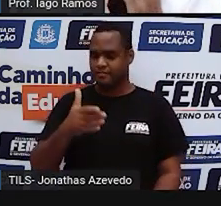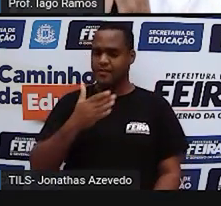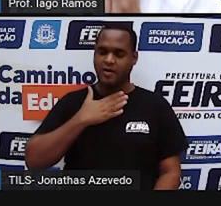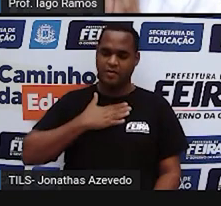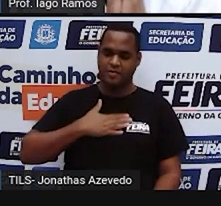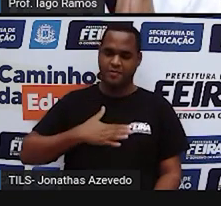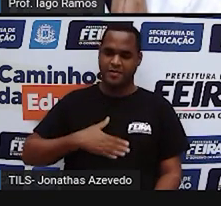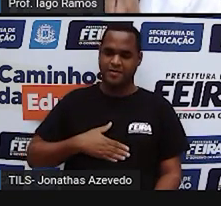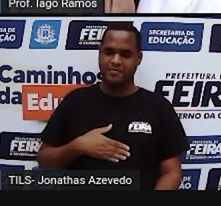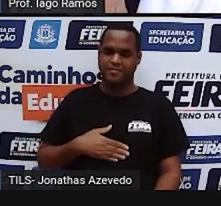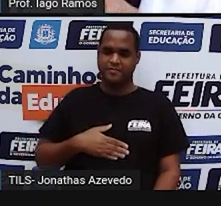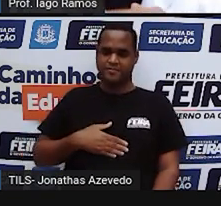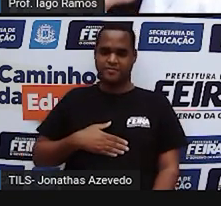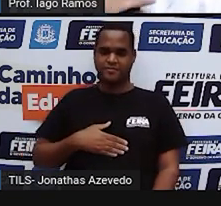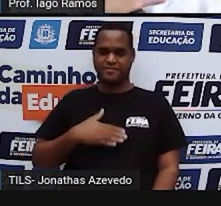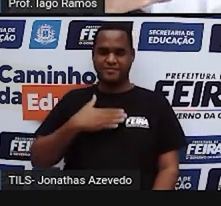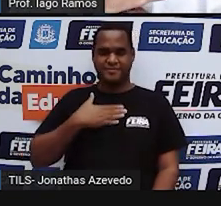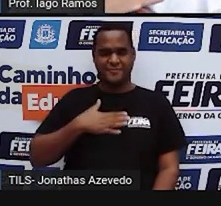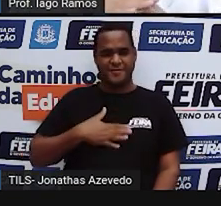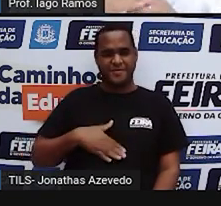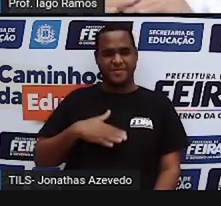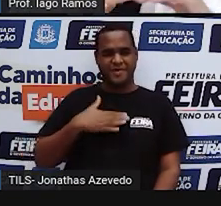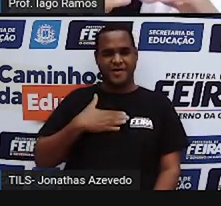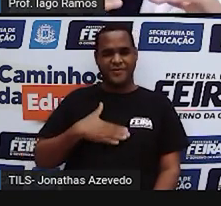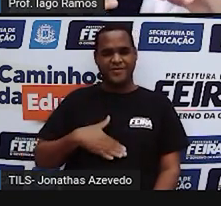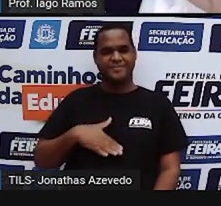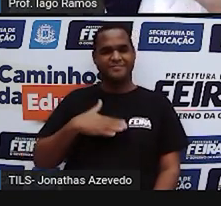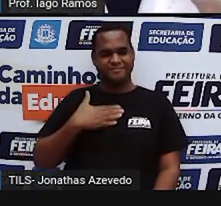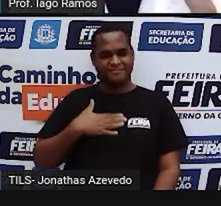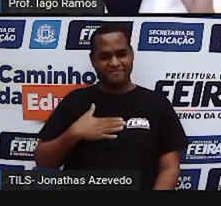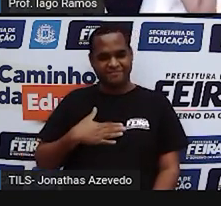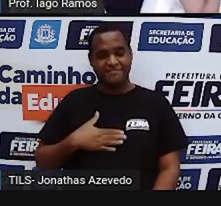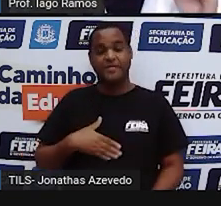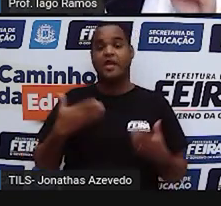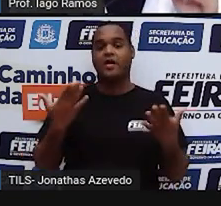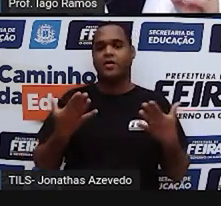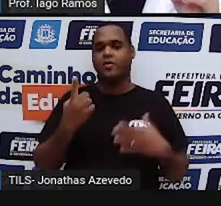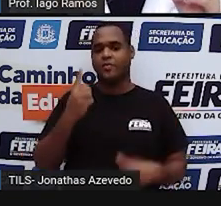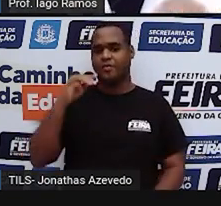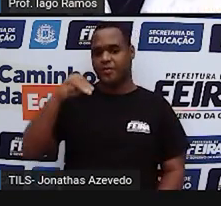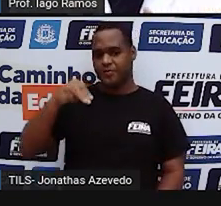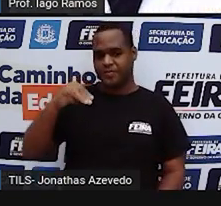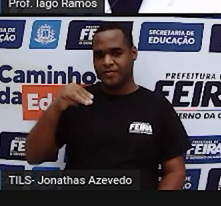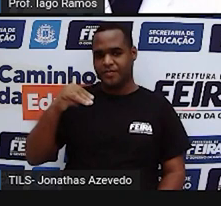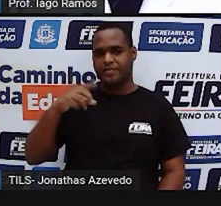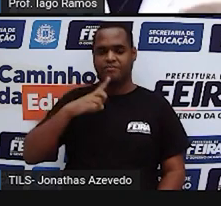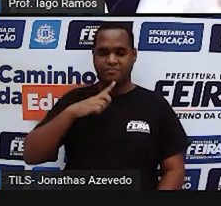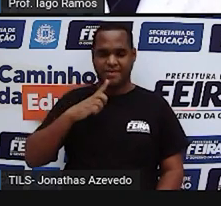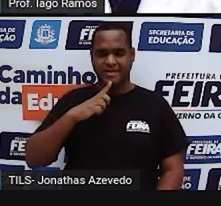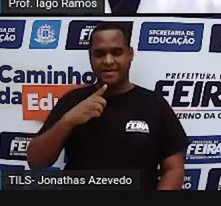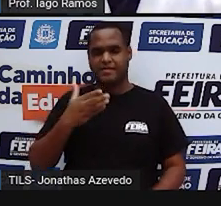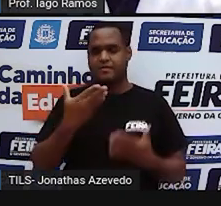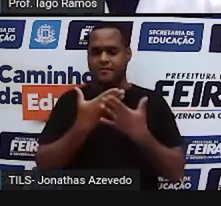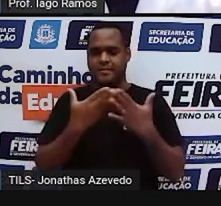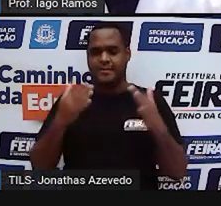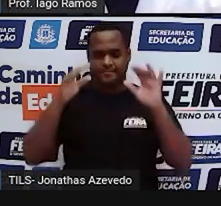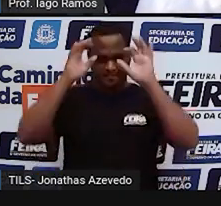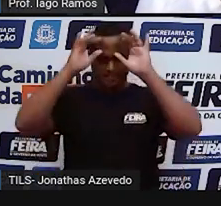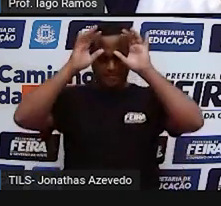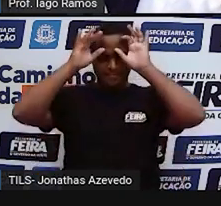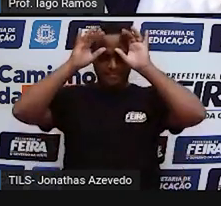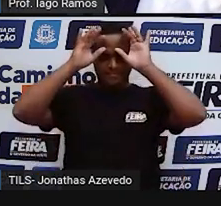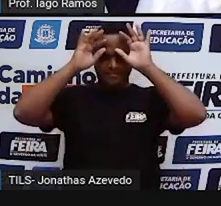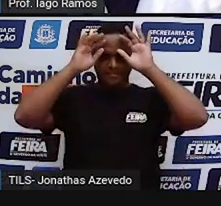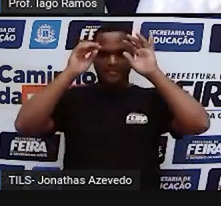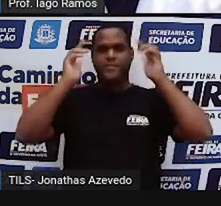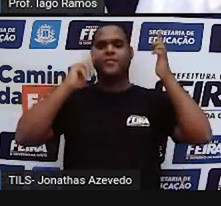fazer assim vamos fazer um momento de pausa como pausar aqui um minutinho na aula tá que o nosso cérebro